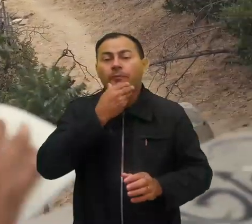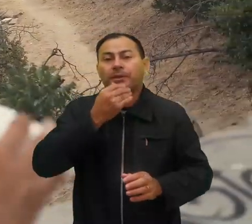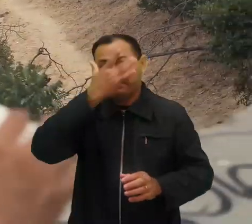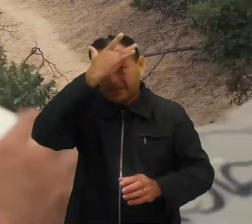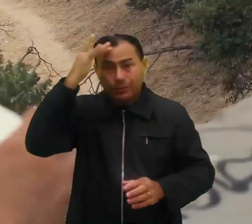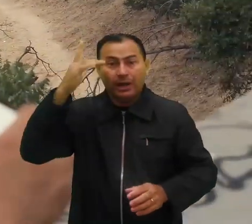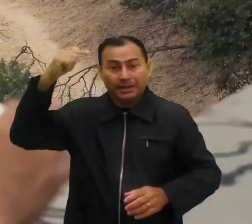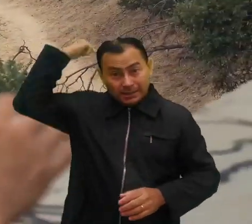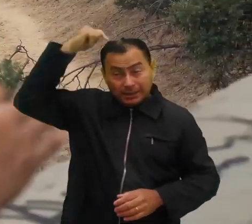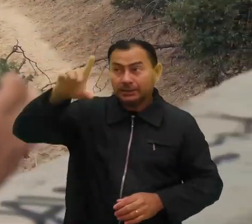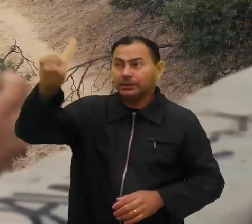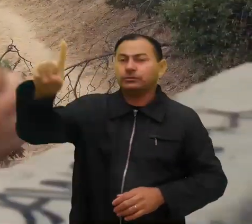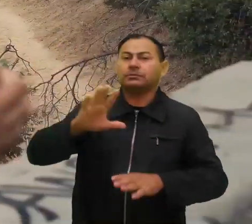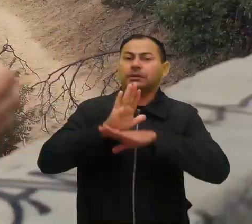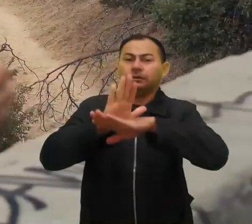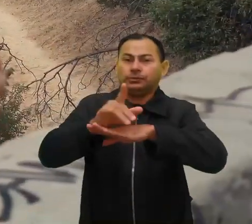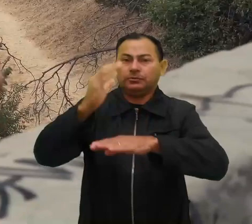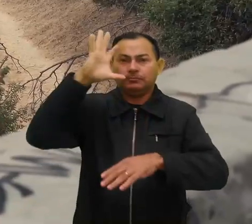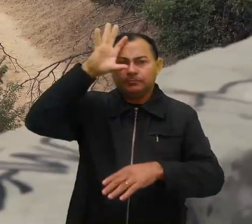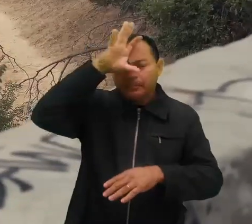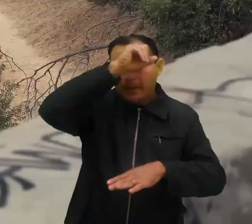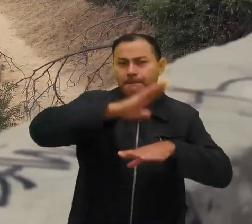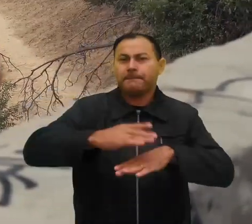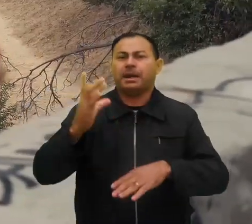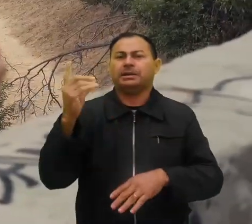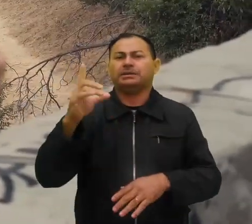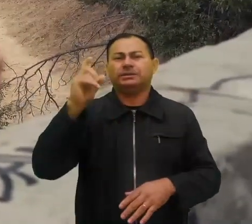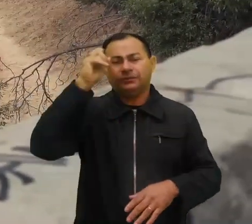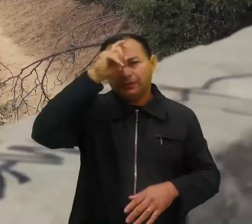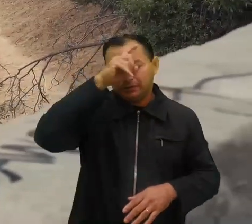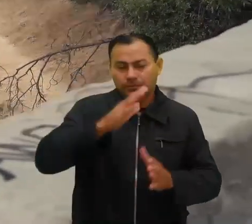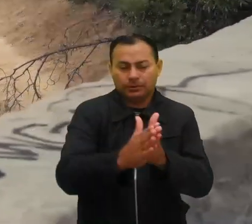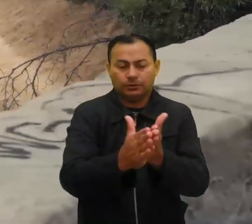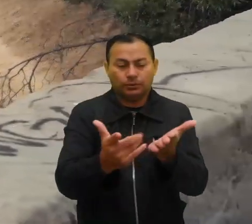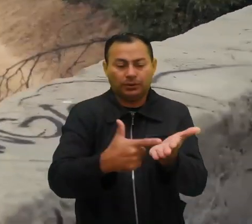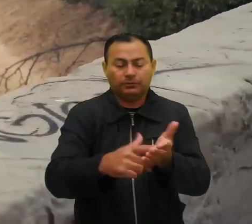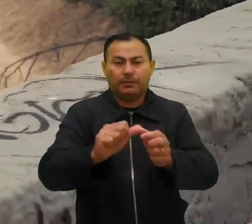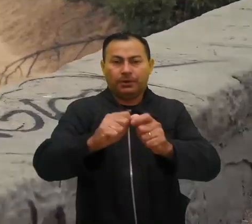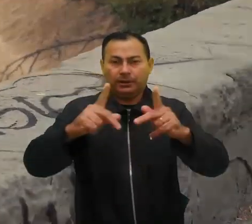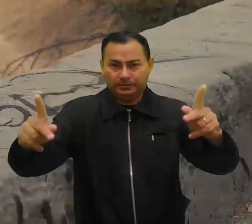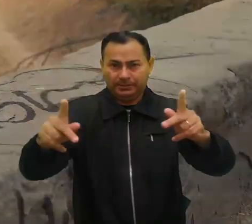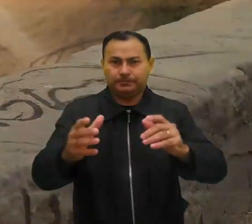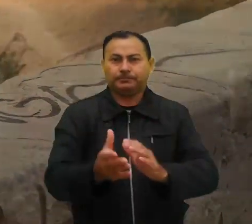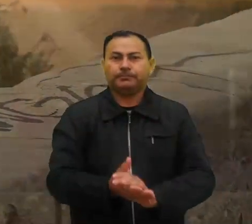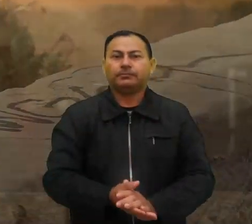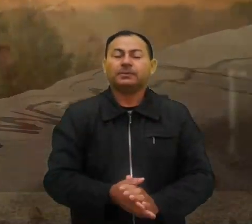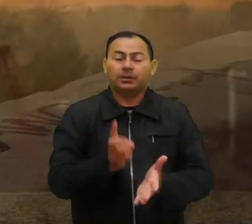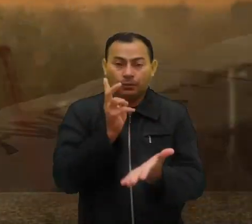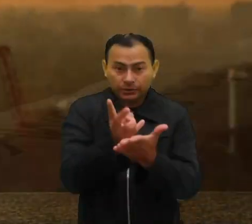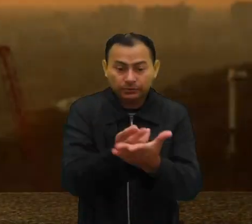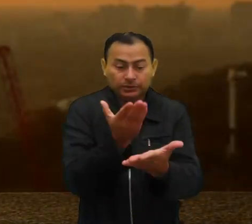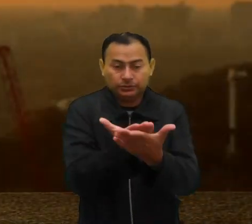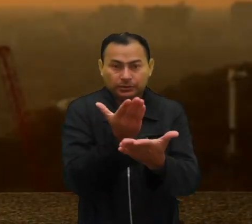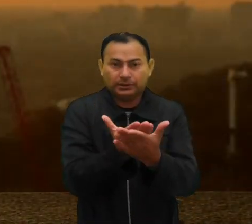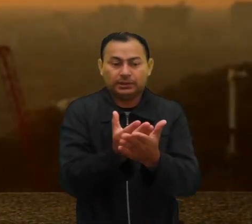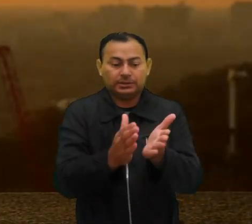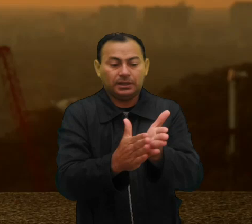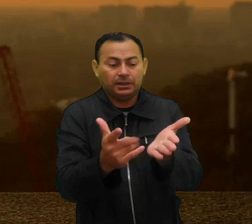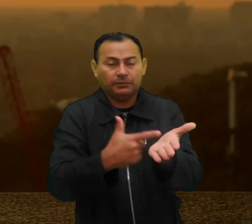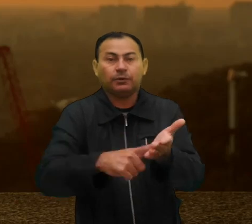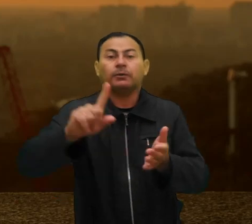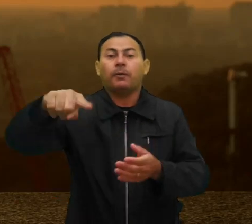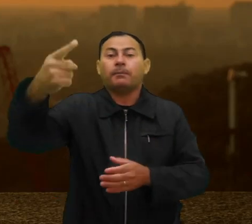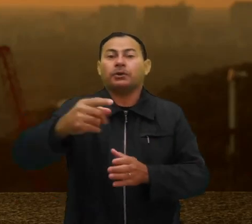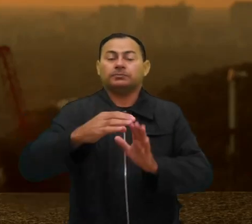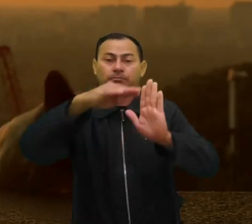de Deus, ajudem você a compreender a parte mais difícil do livro do Apocalipse. Continuaremos o estudo deste livro